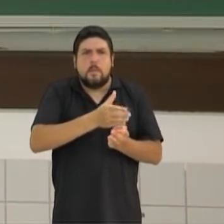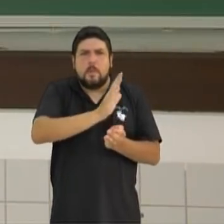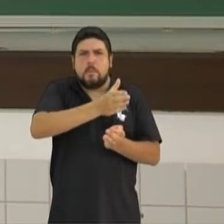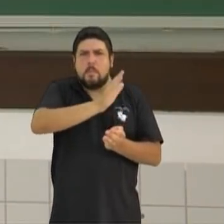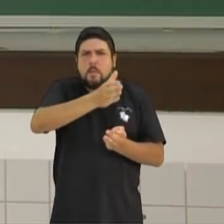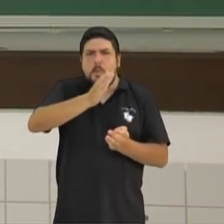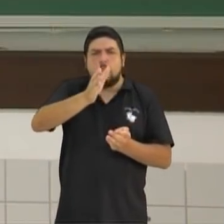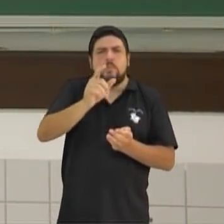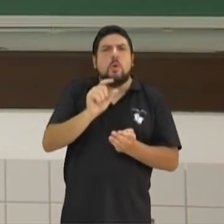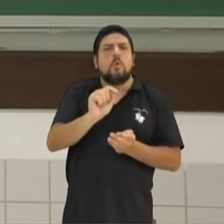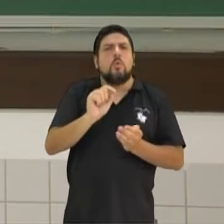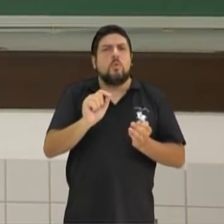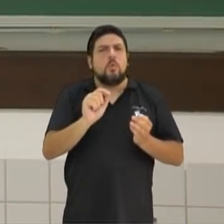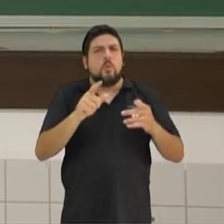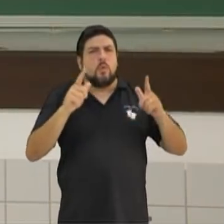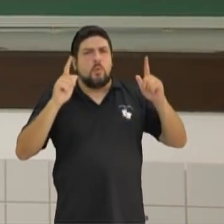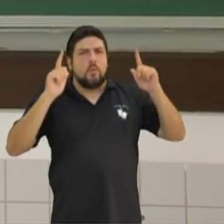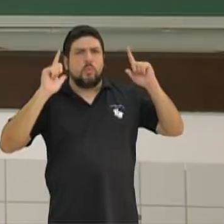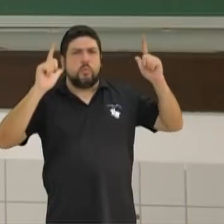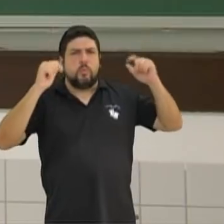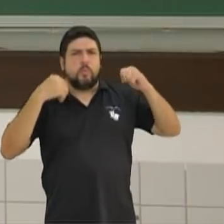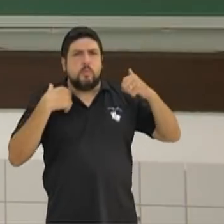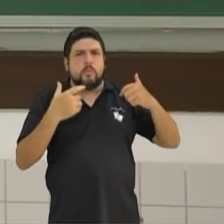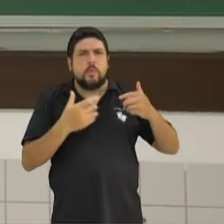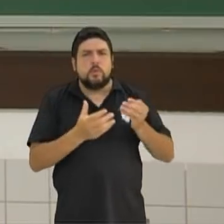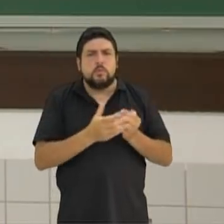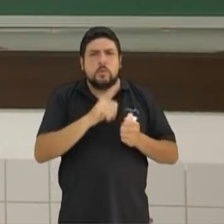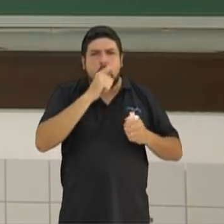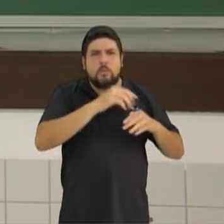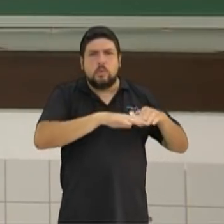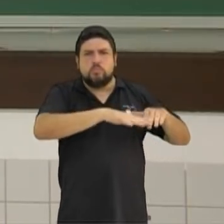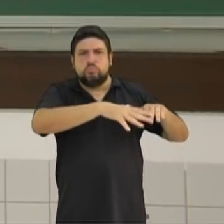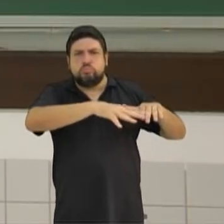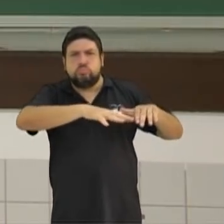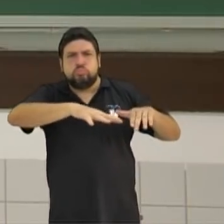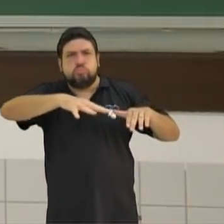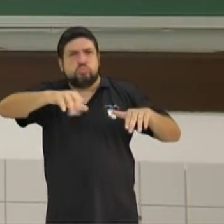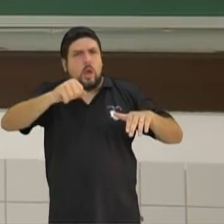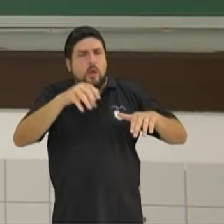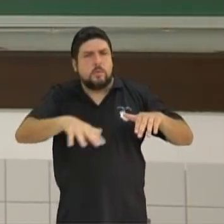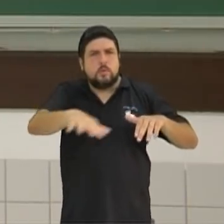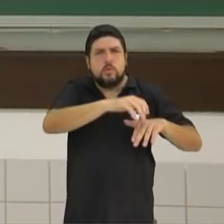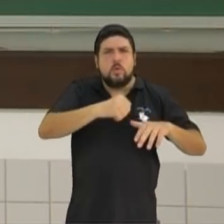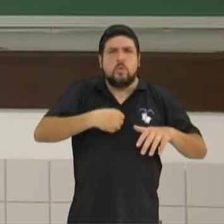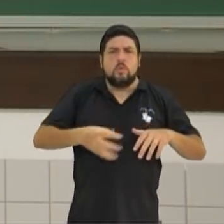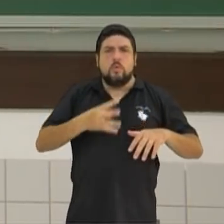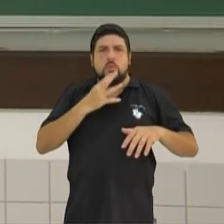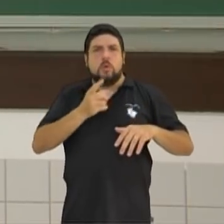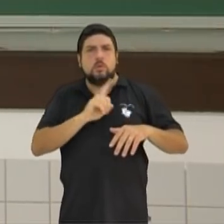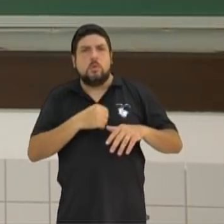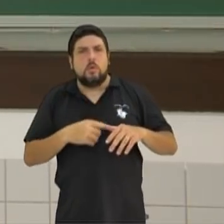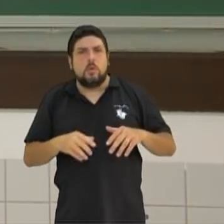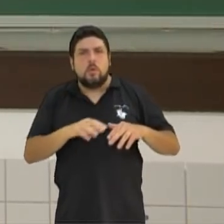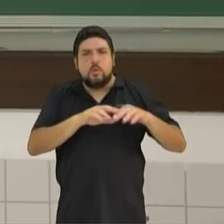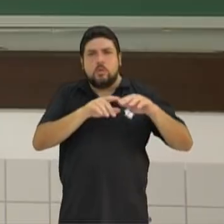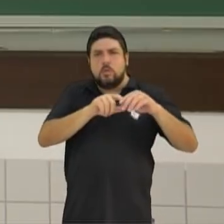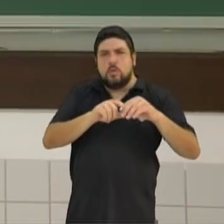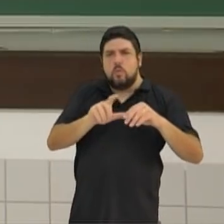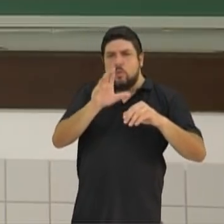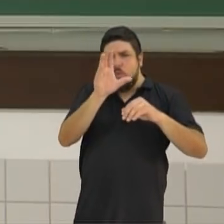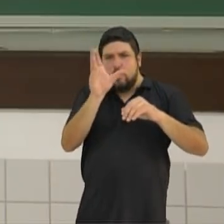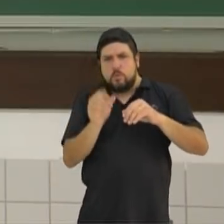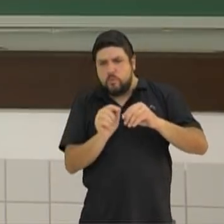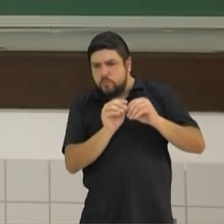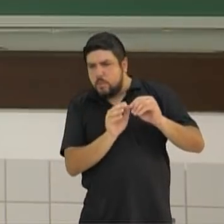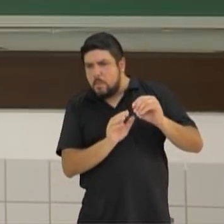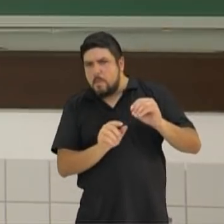grande aventura nos oceanos do mundo, navegando o Mar Tenebroso, o Oceano Índico e conhecendo